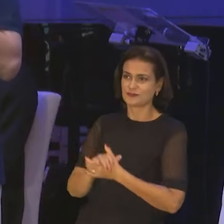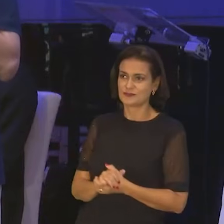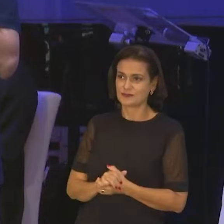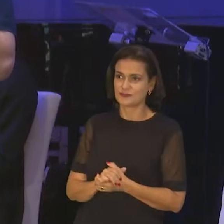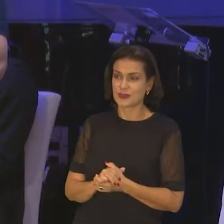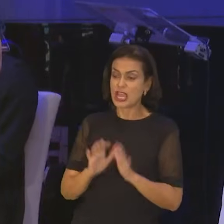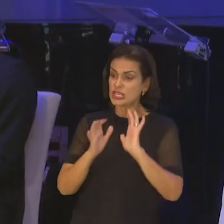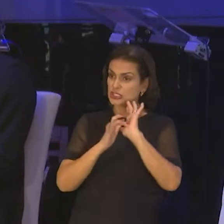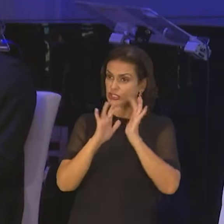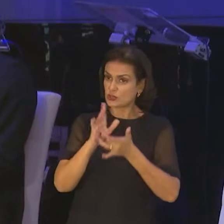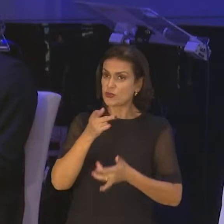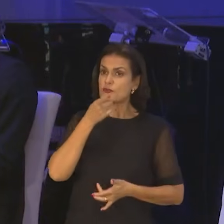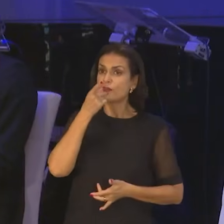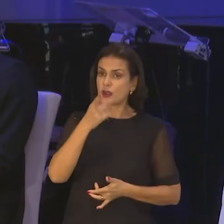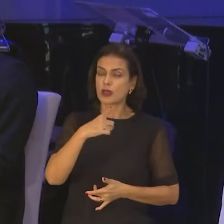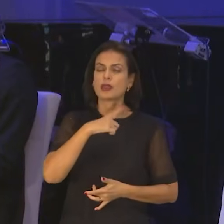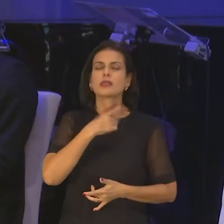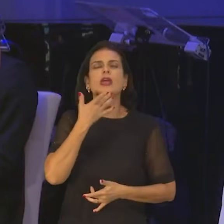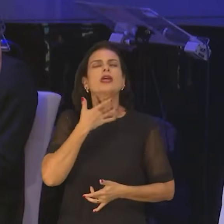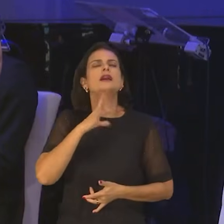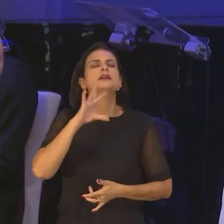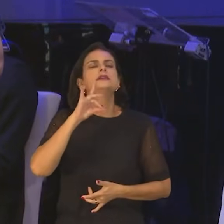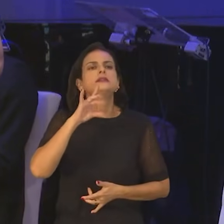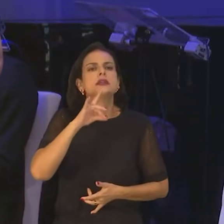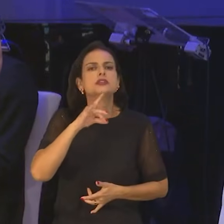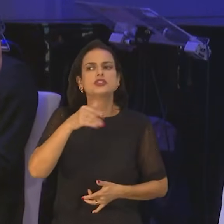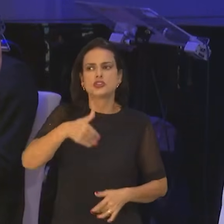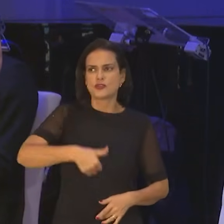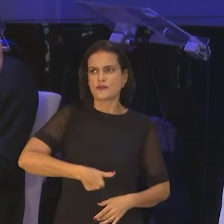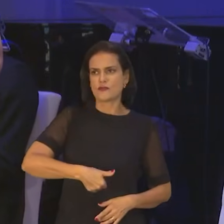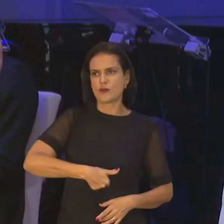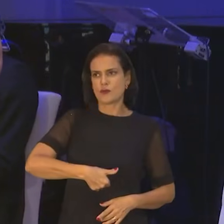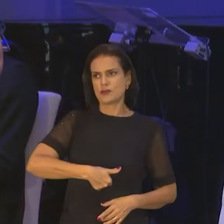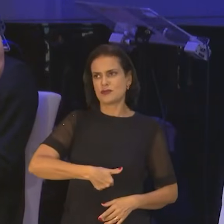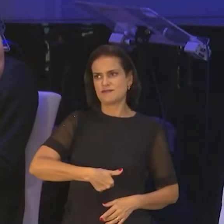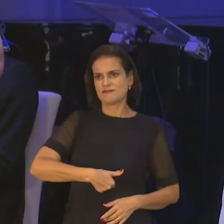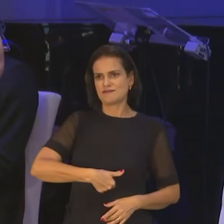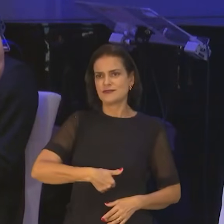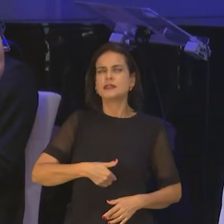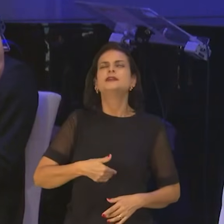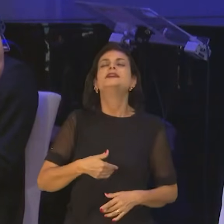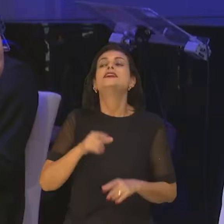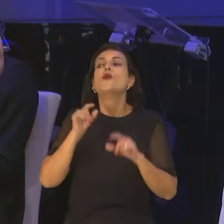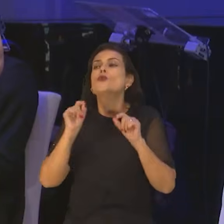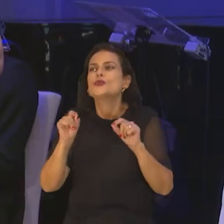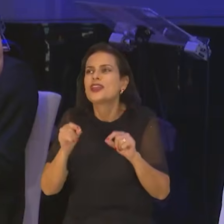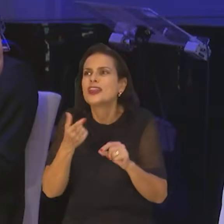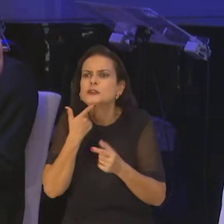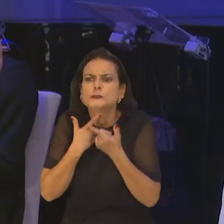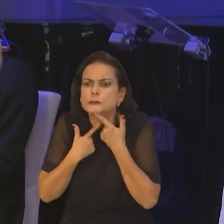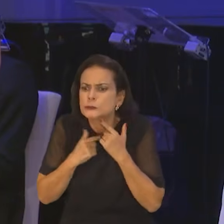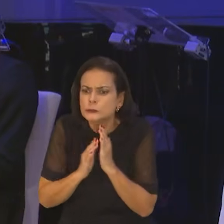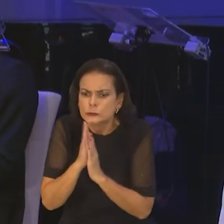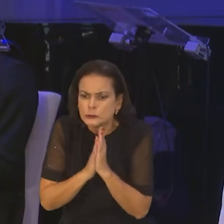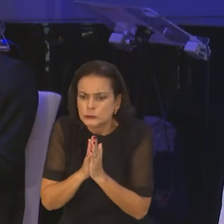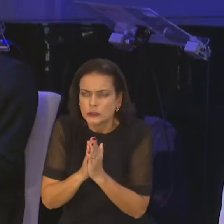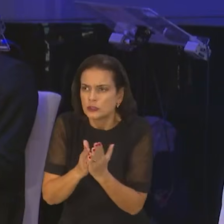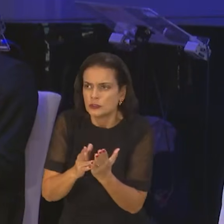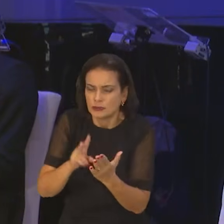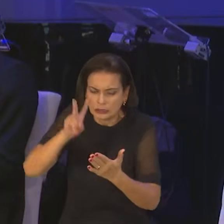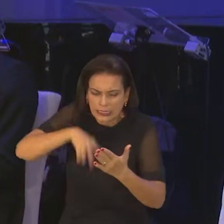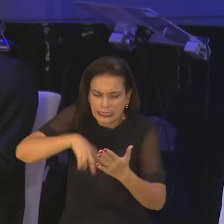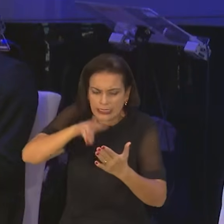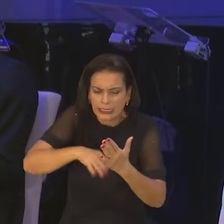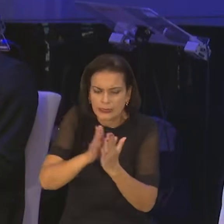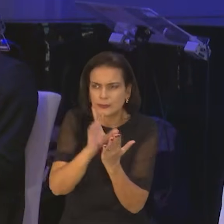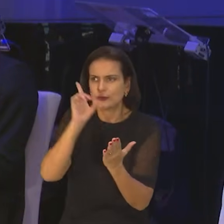Quando Jesus disse, haverá sede e fome pela palavra, não está insinuando